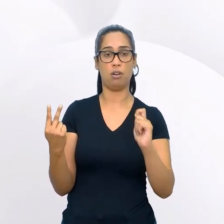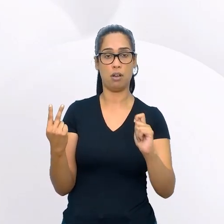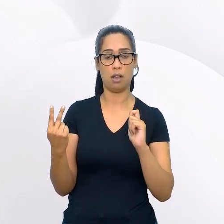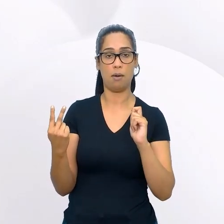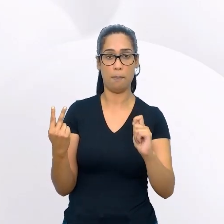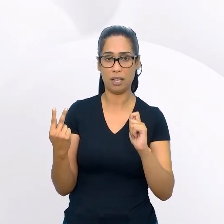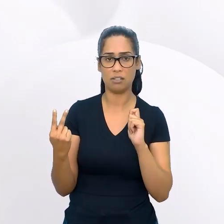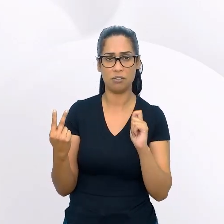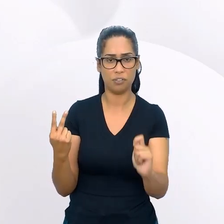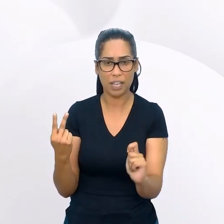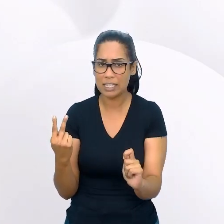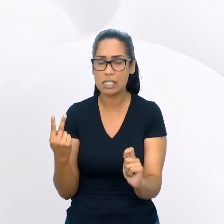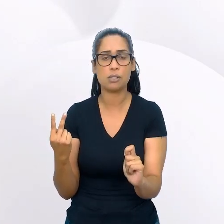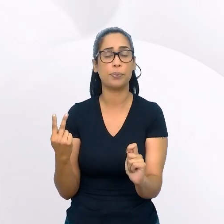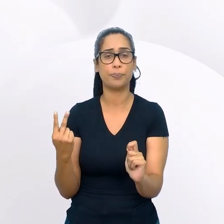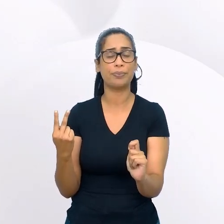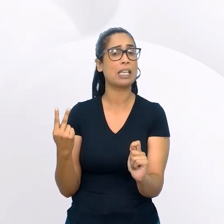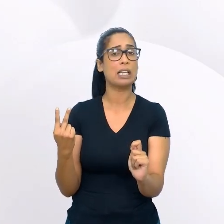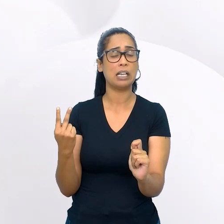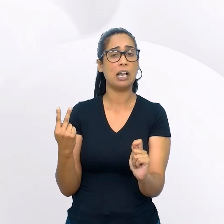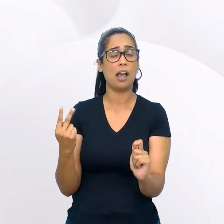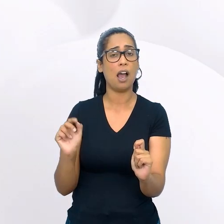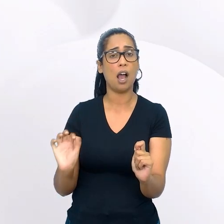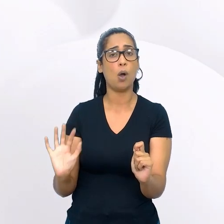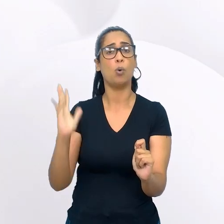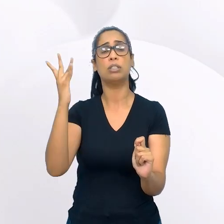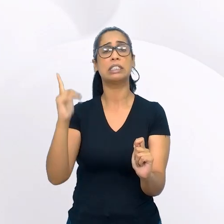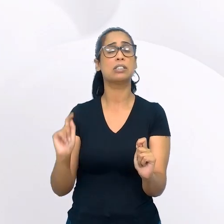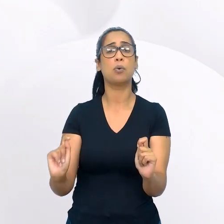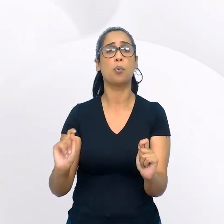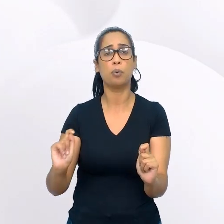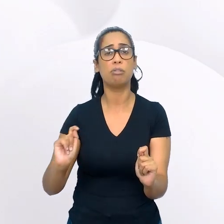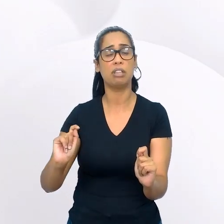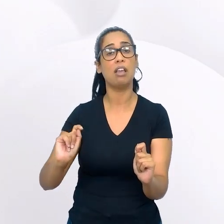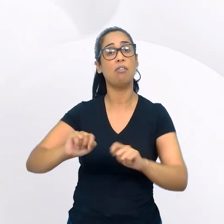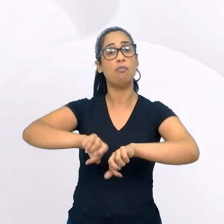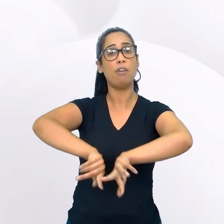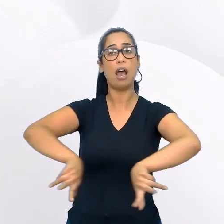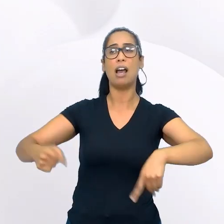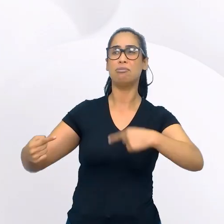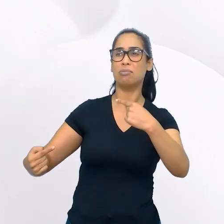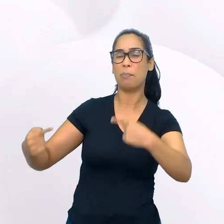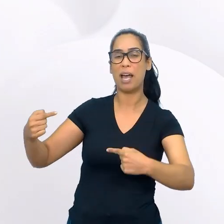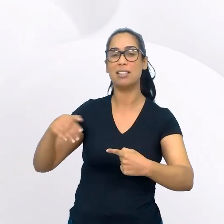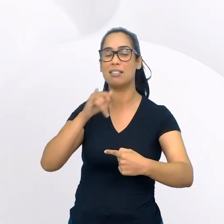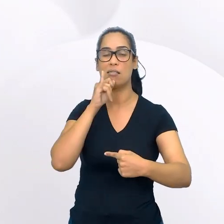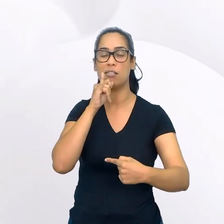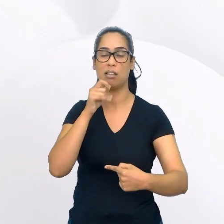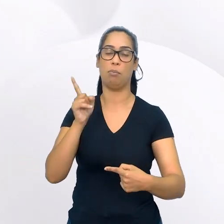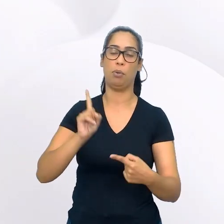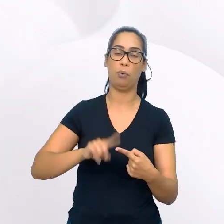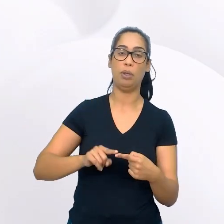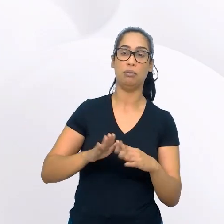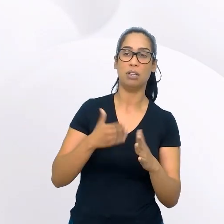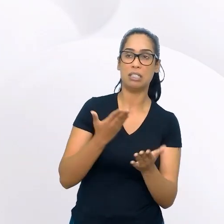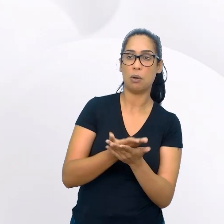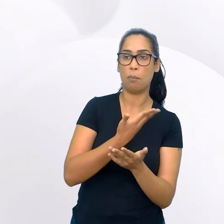algumas se debate algumas questões como educação pública educação